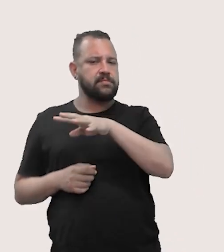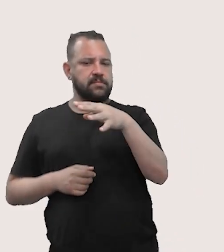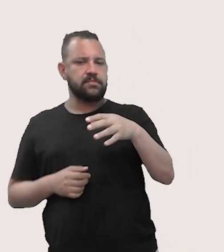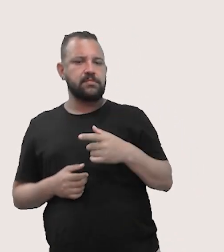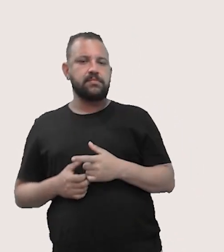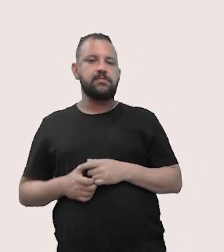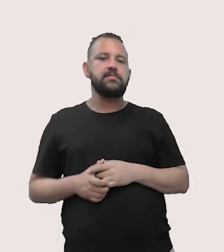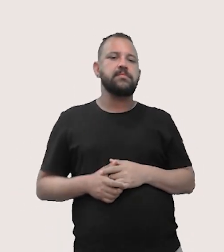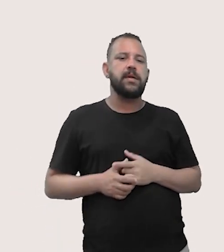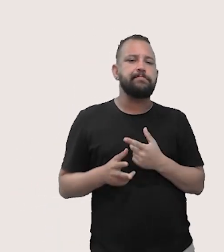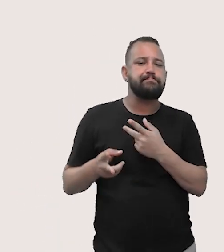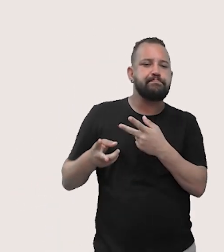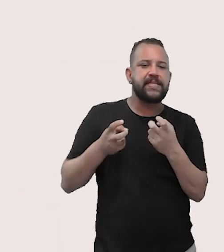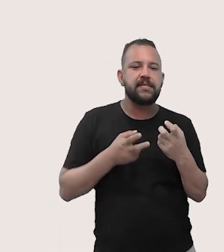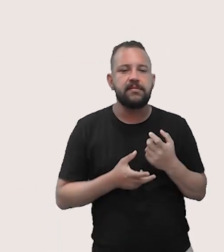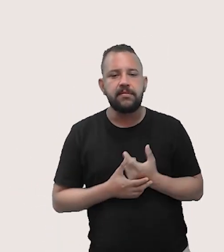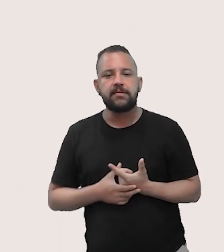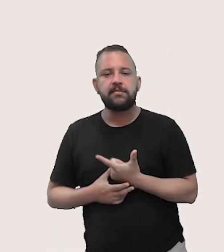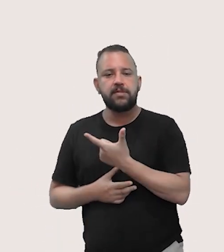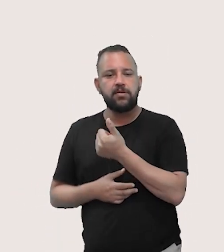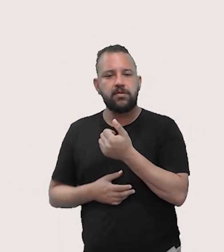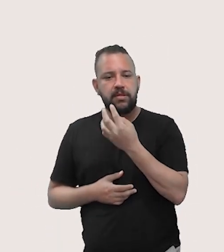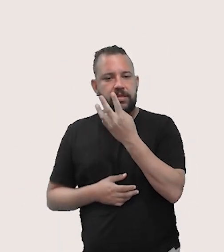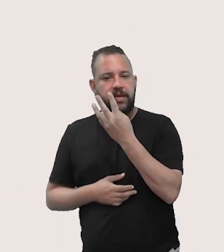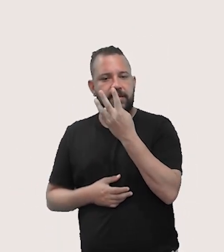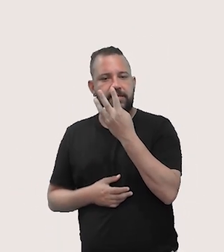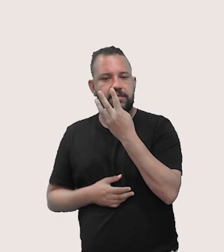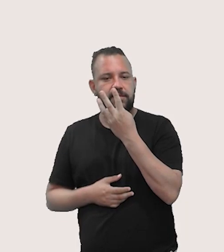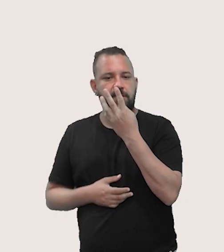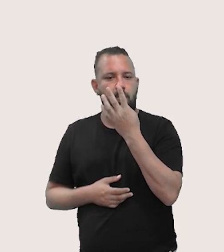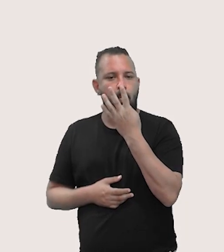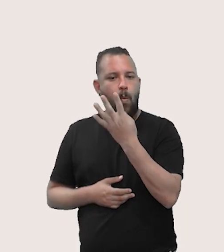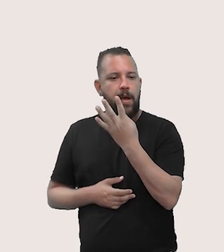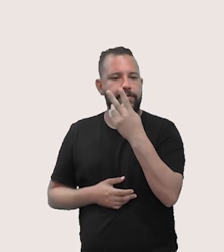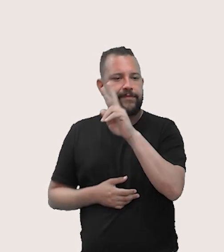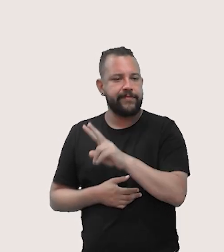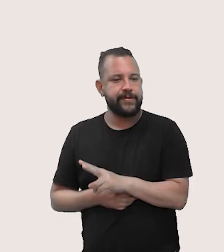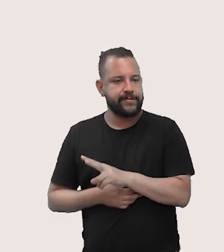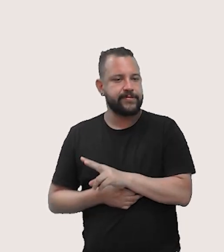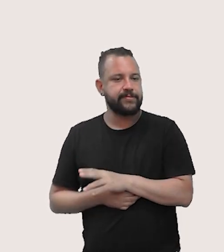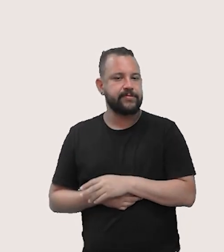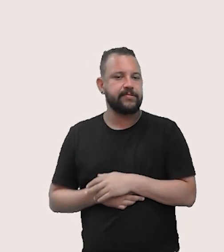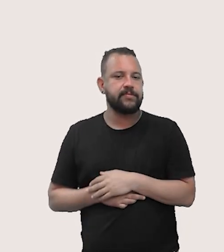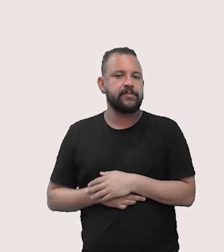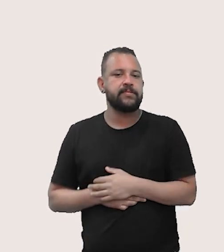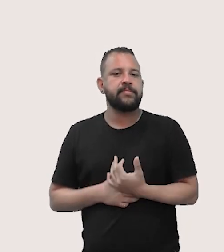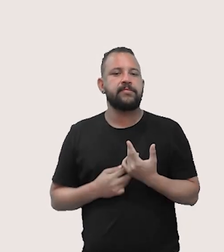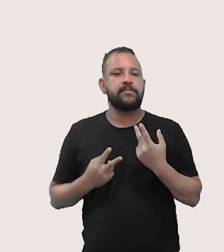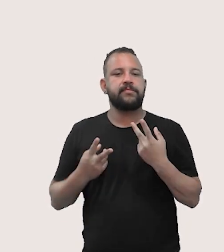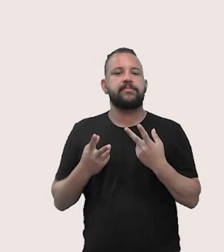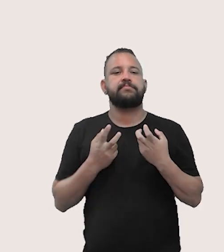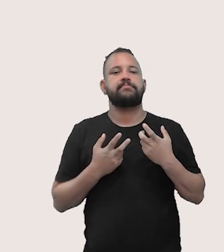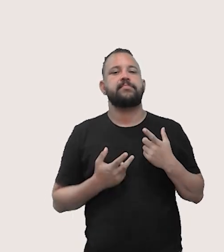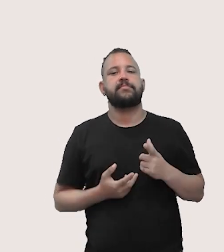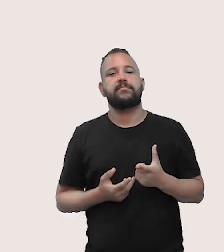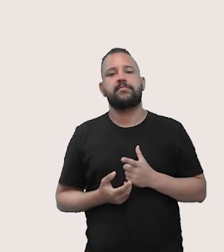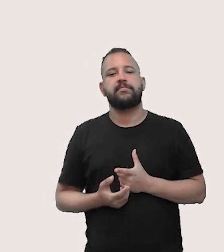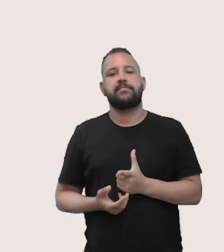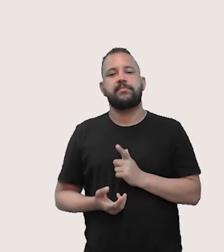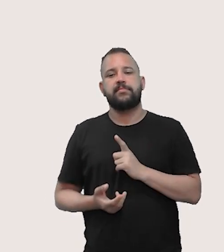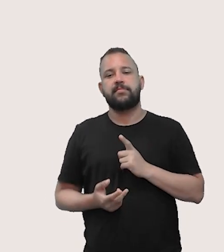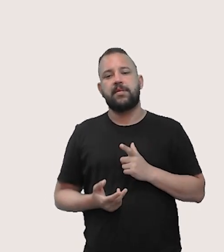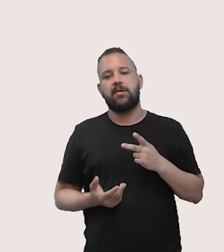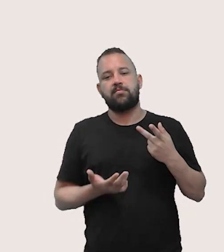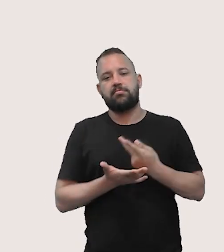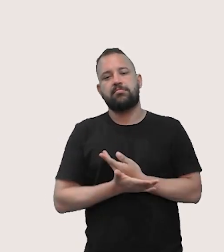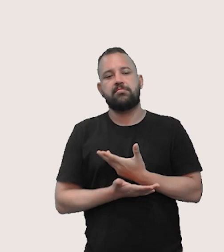eu percebo que 28 aparece uma vez, 2, 3, 4 vezes, e eu percebendo que está acontecendo isso aí, ó,